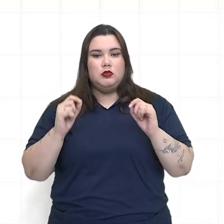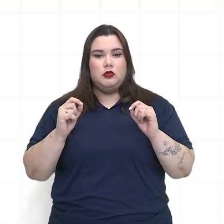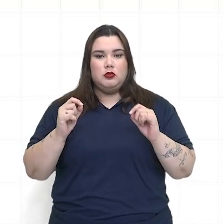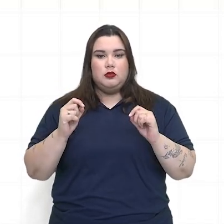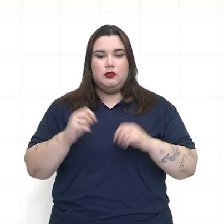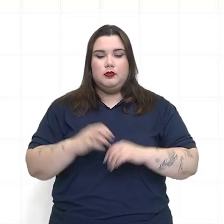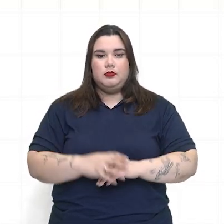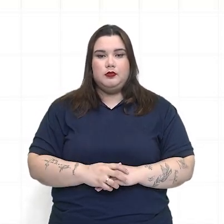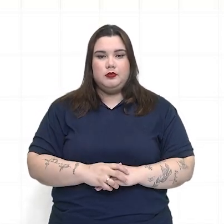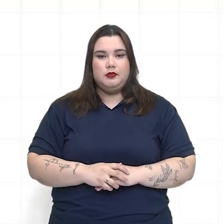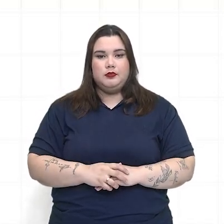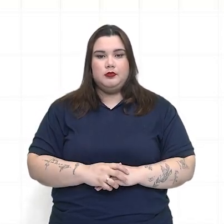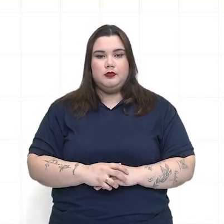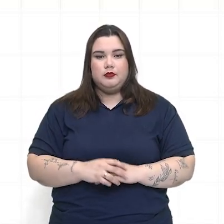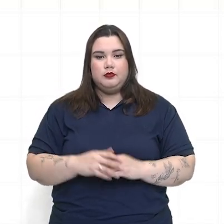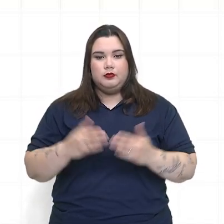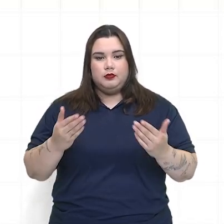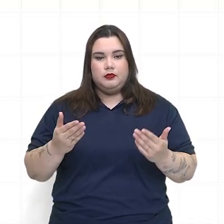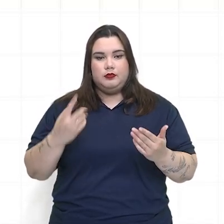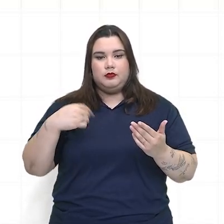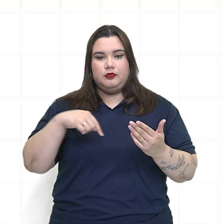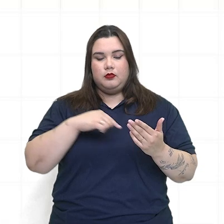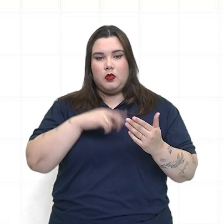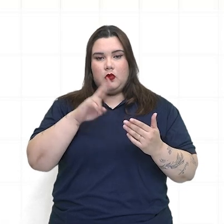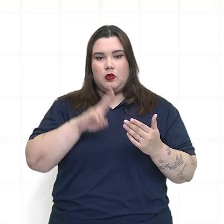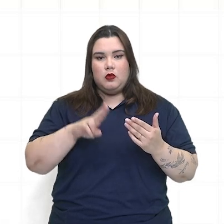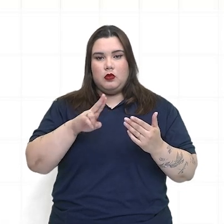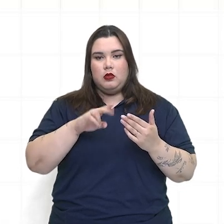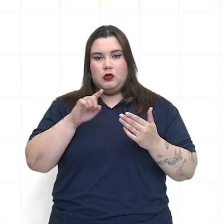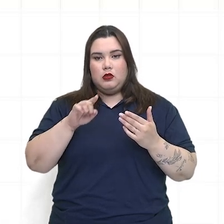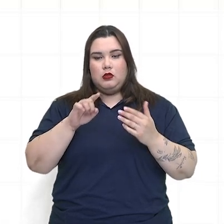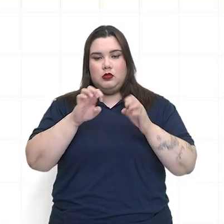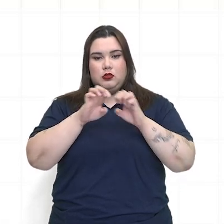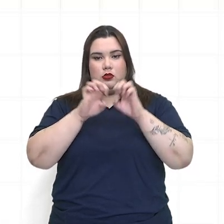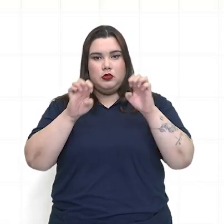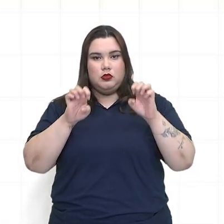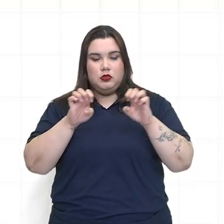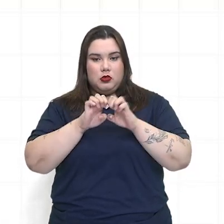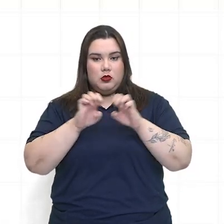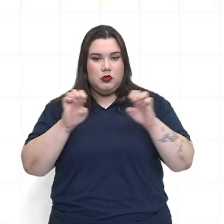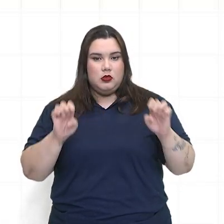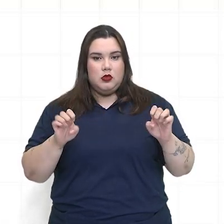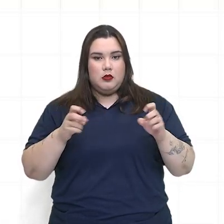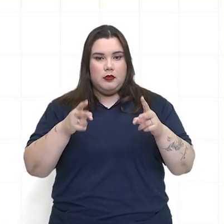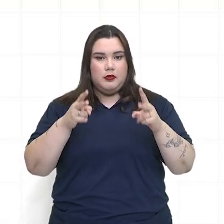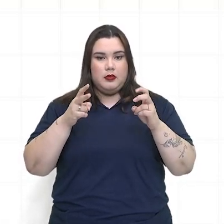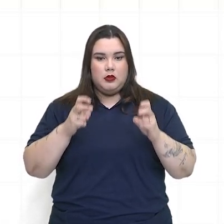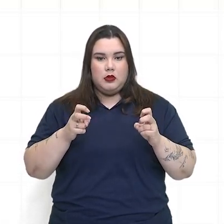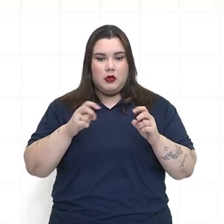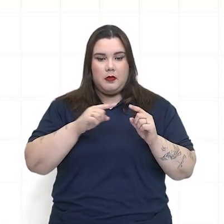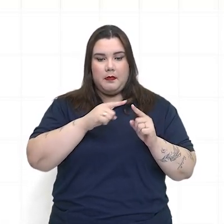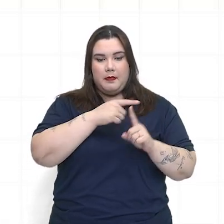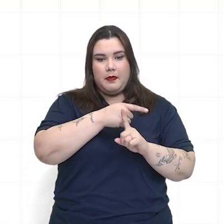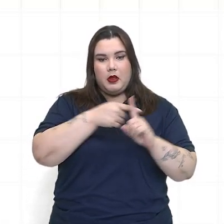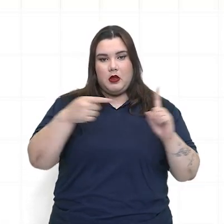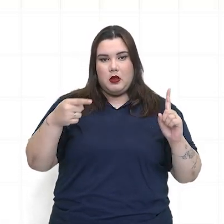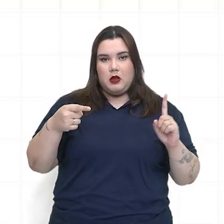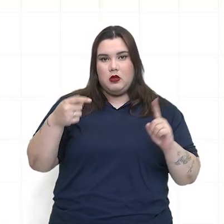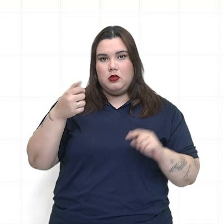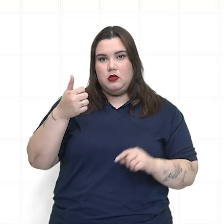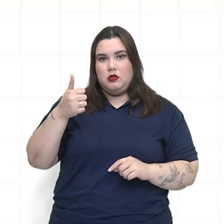seria quanto? Bom, fazendo o esquema aqui, a gente já viu que meia volta a gente